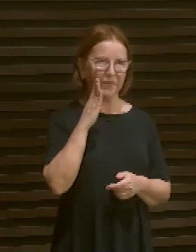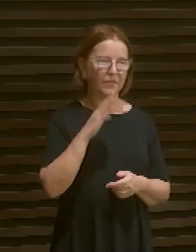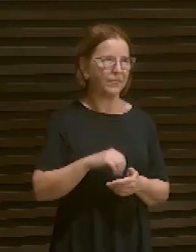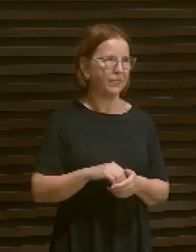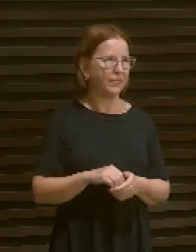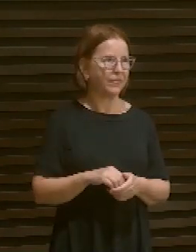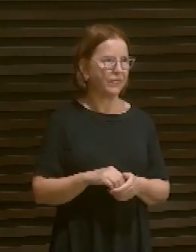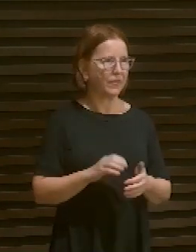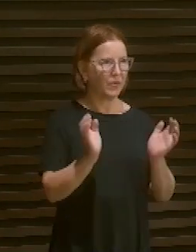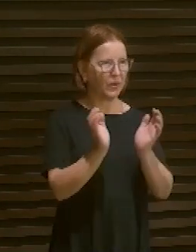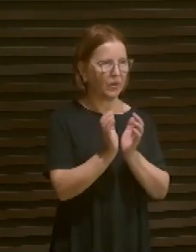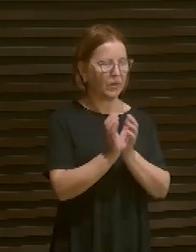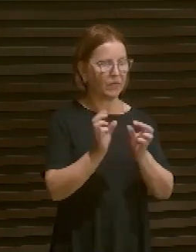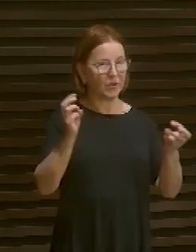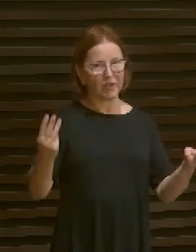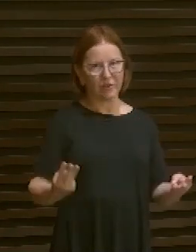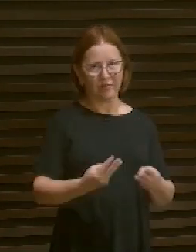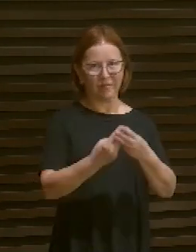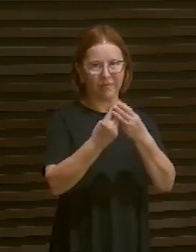uma congregação judaica.